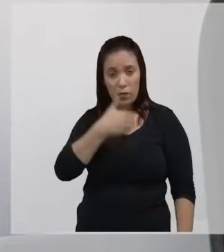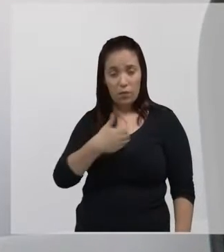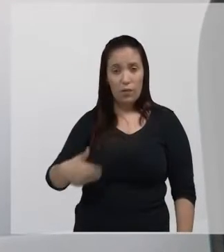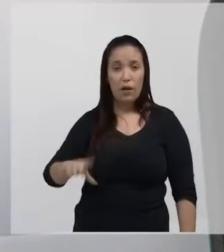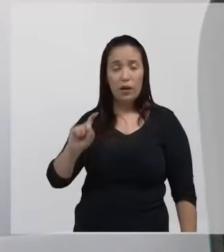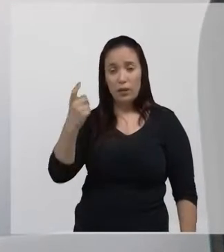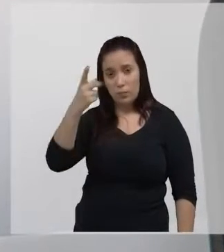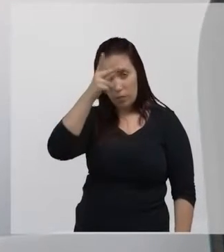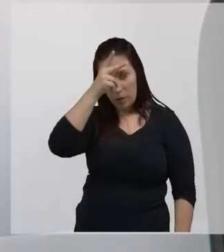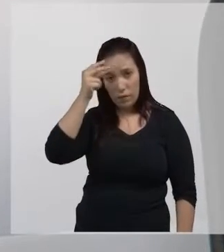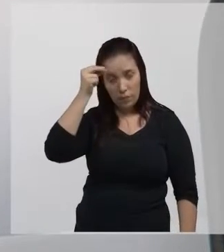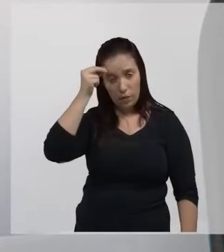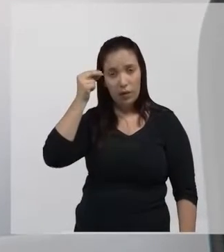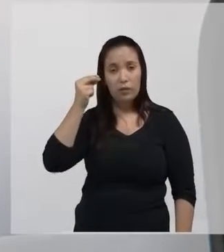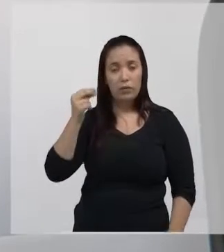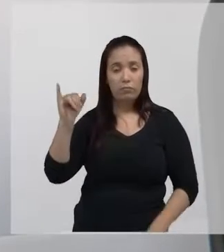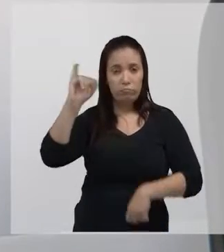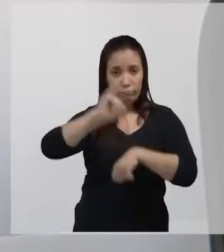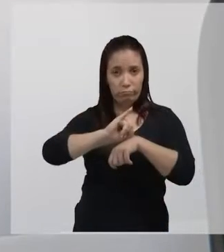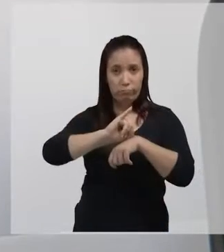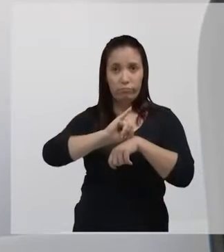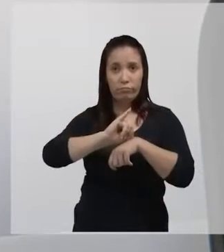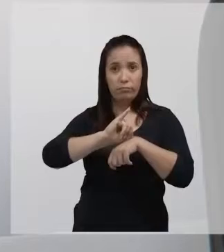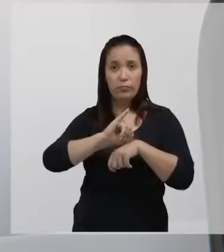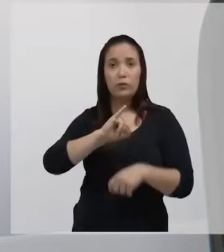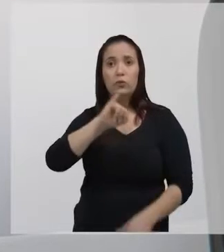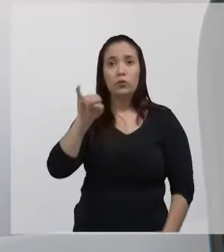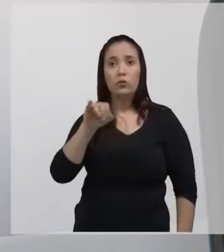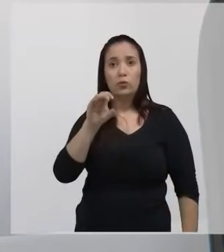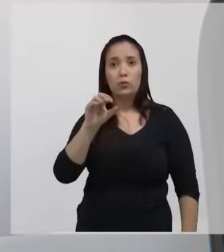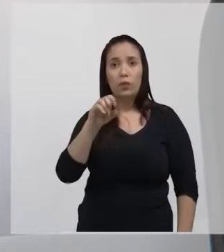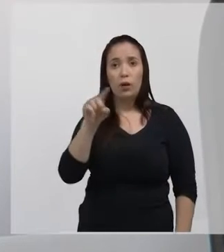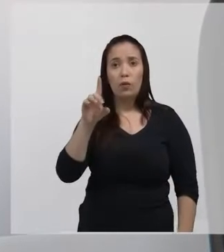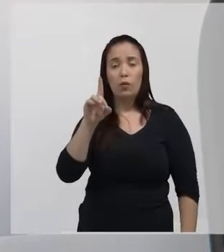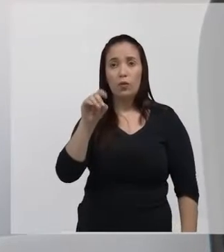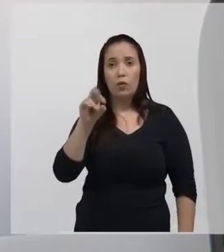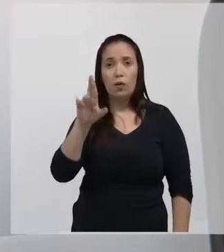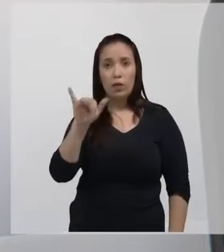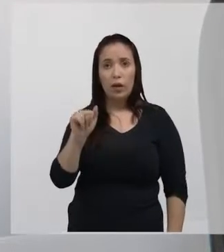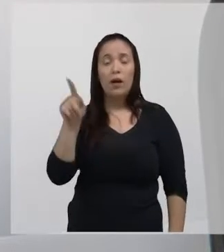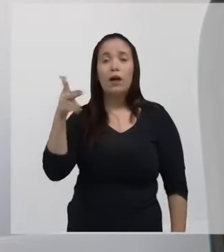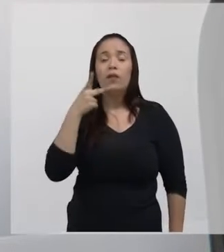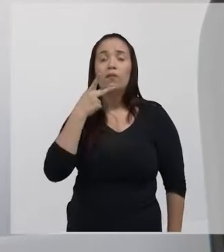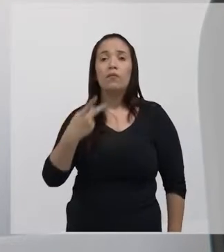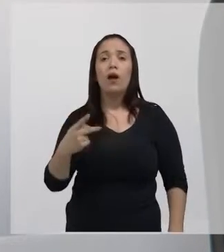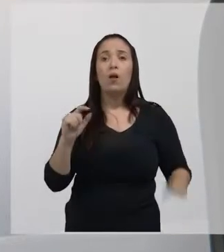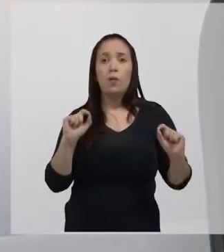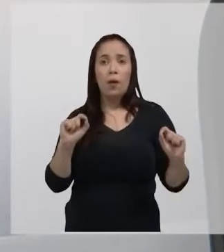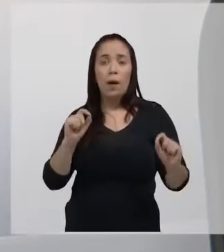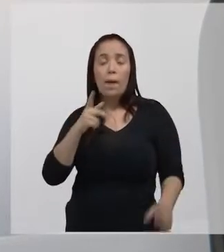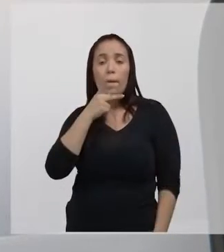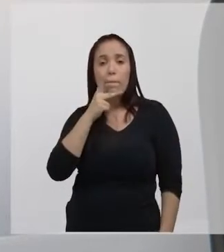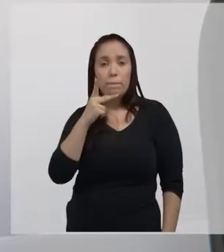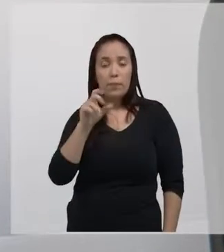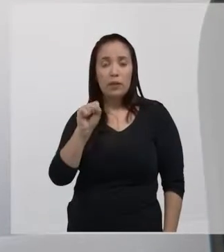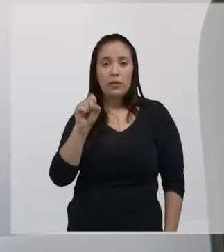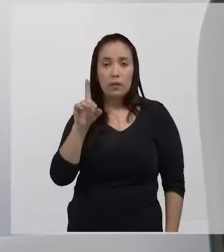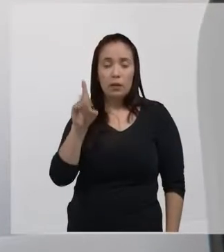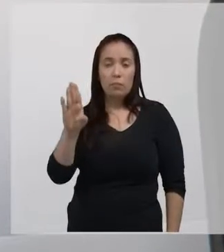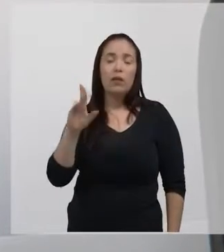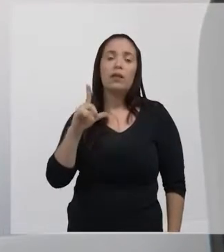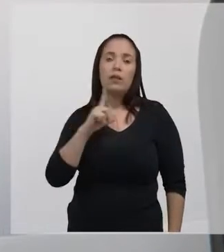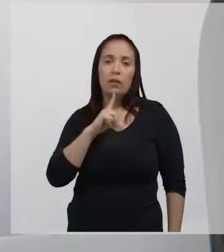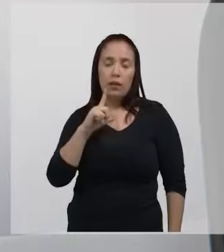ex-prefeito da capital, João Dória, disse que o PSDB, sim, tinha